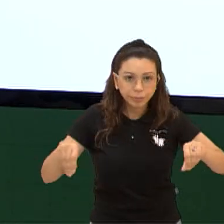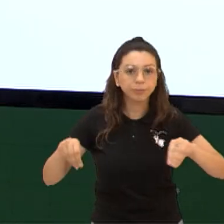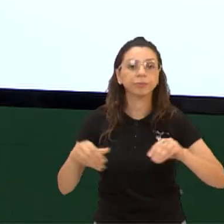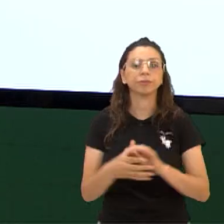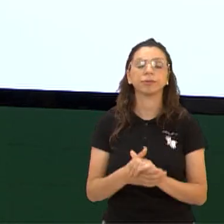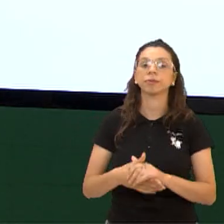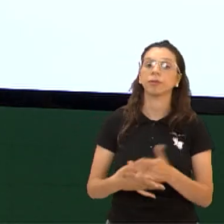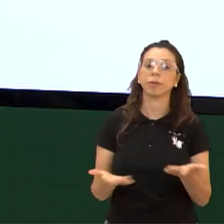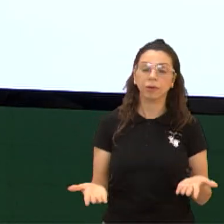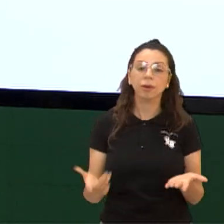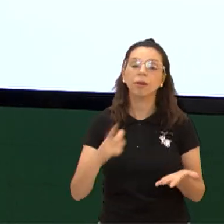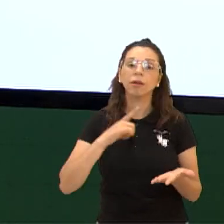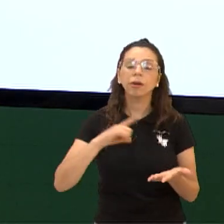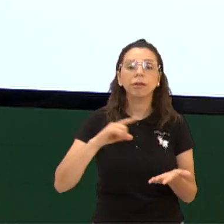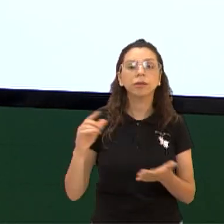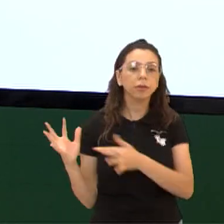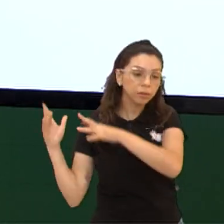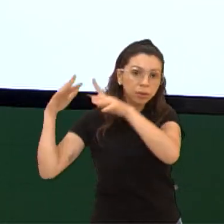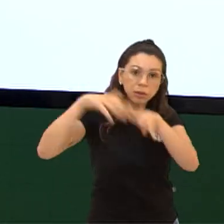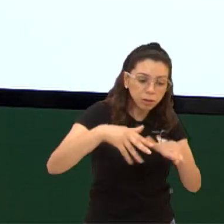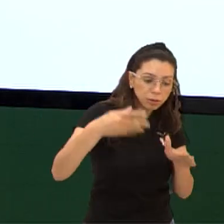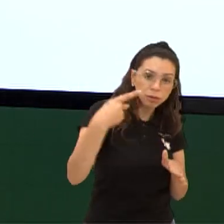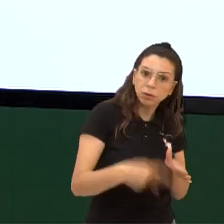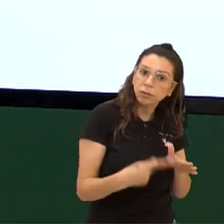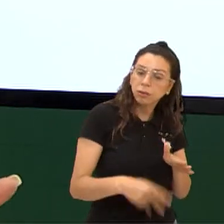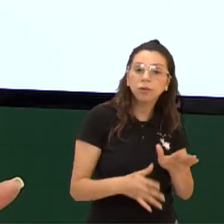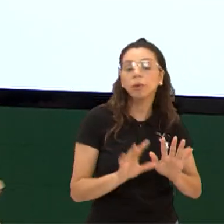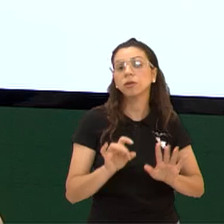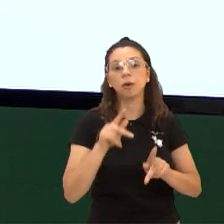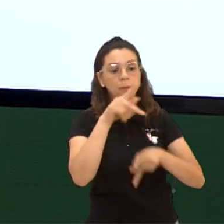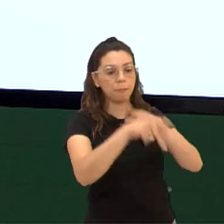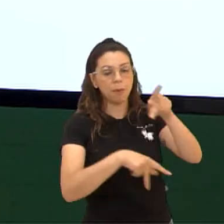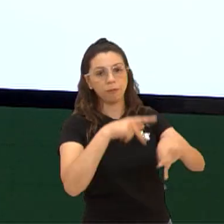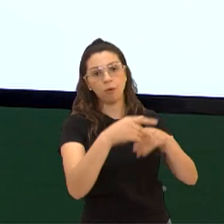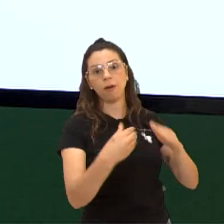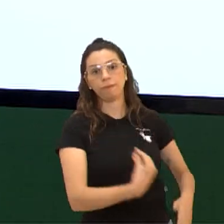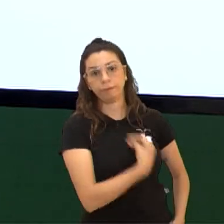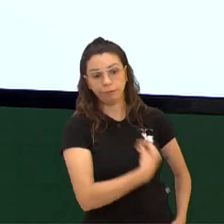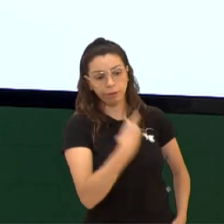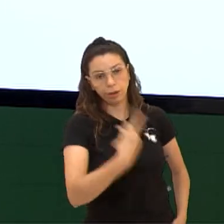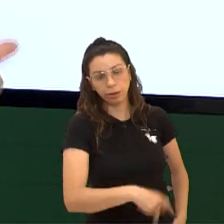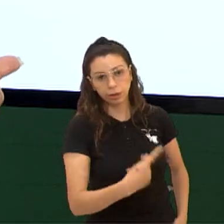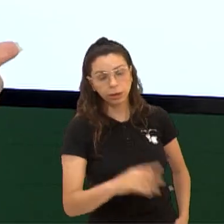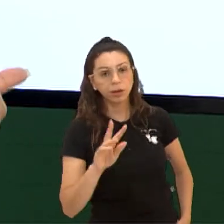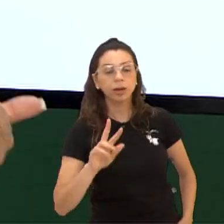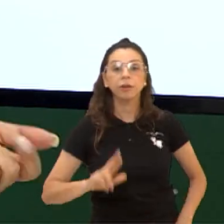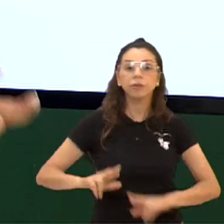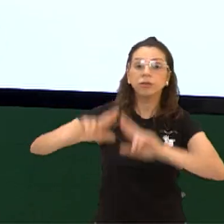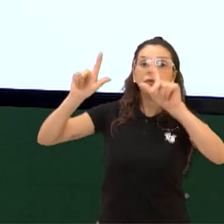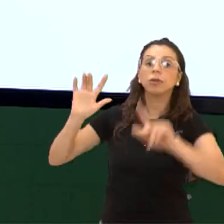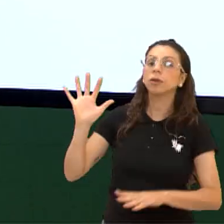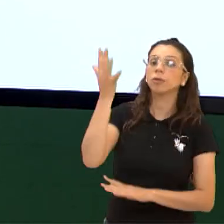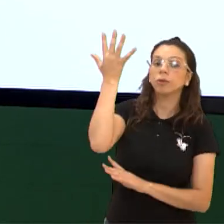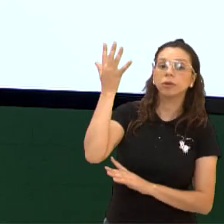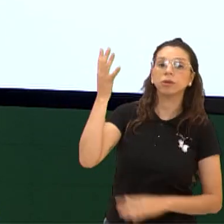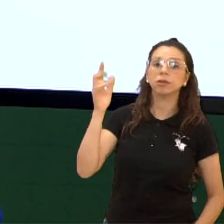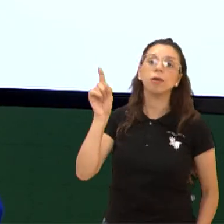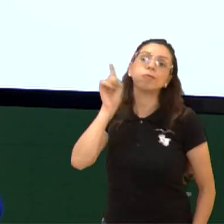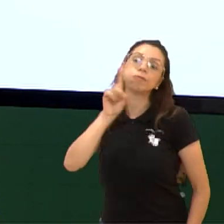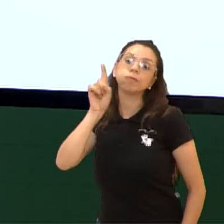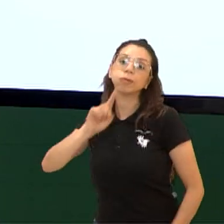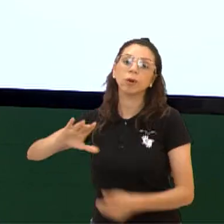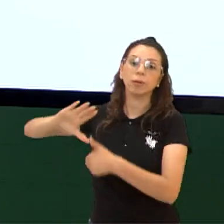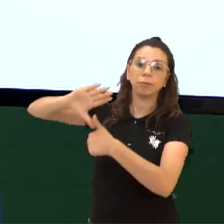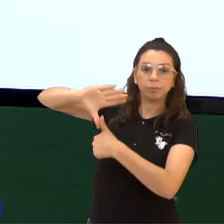Então, quando eles vieram para cá, não foi para povoar, diferente do que aconteceu lá na América do Norte, nos Estados